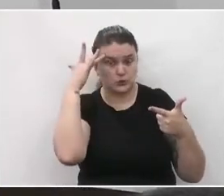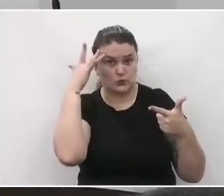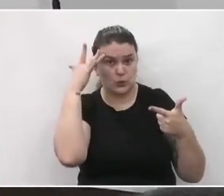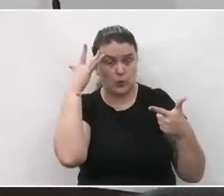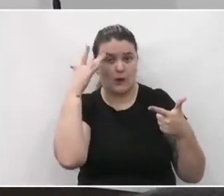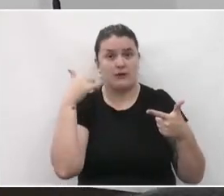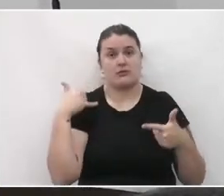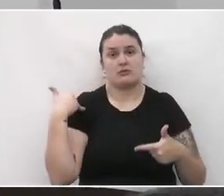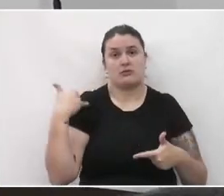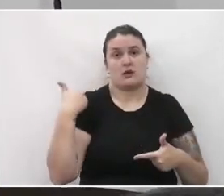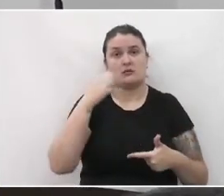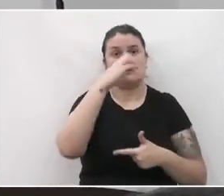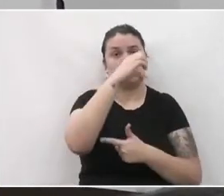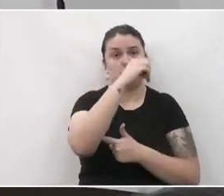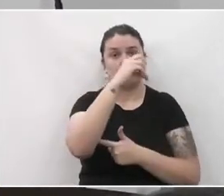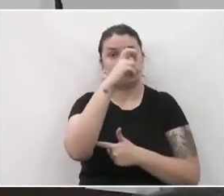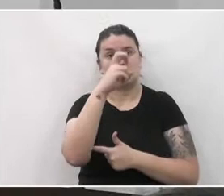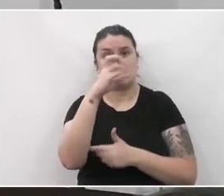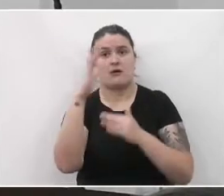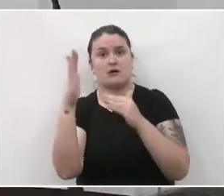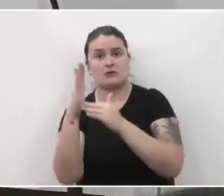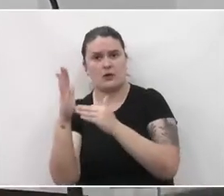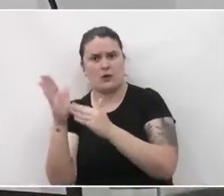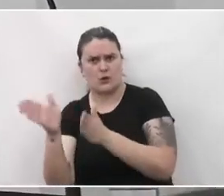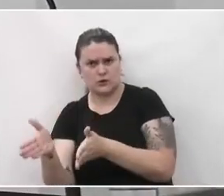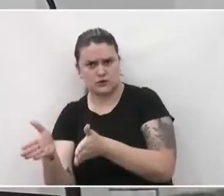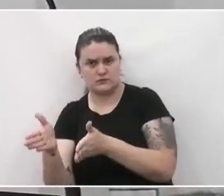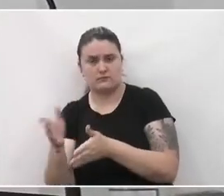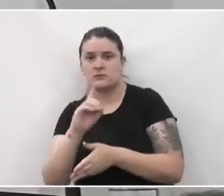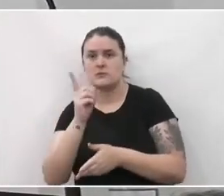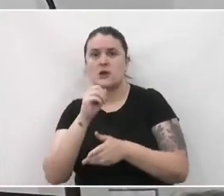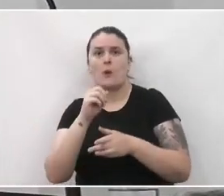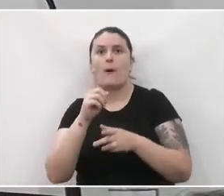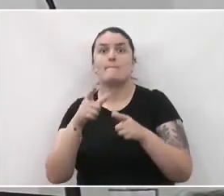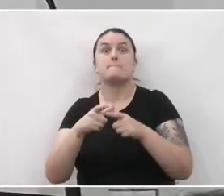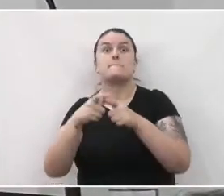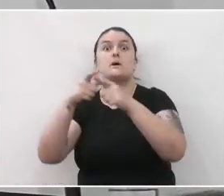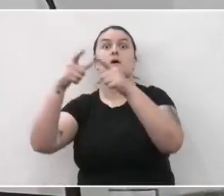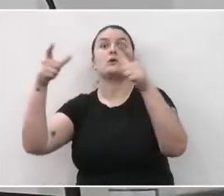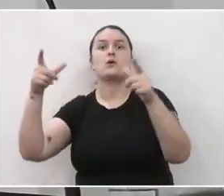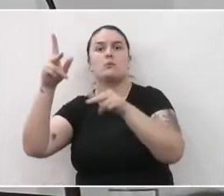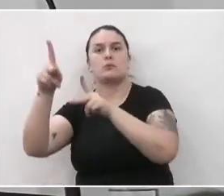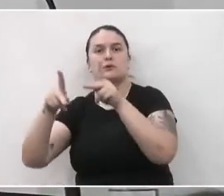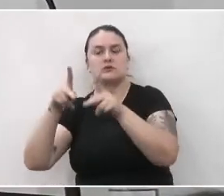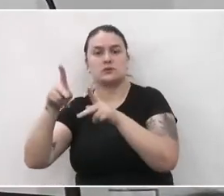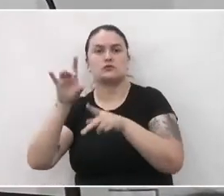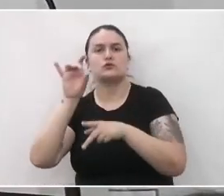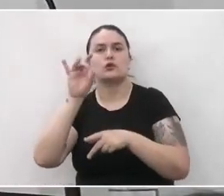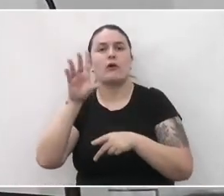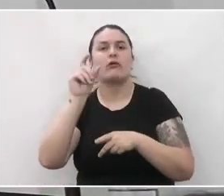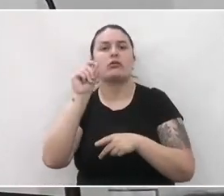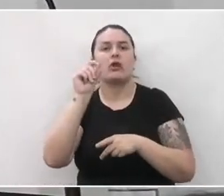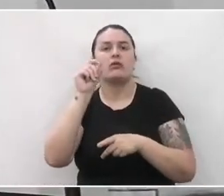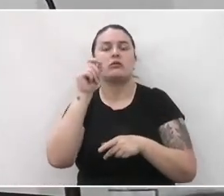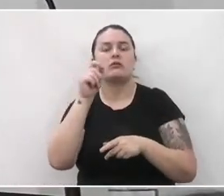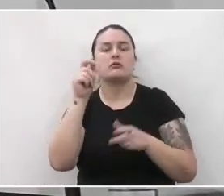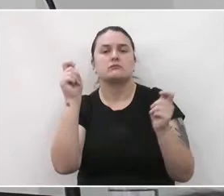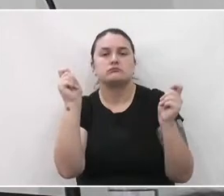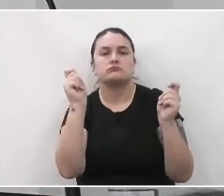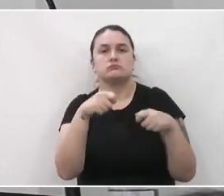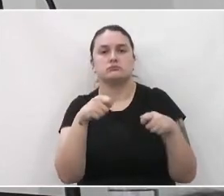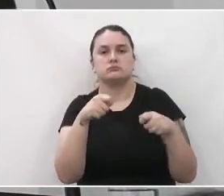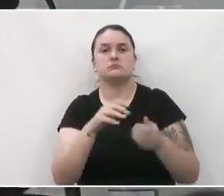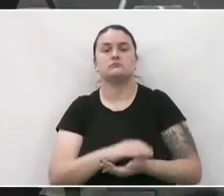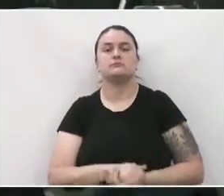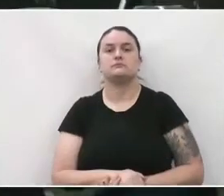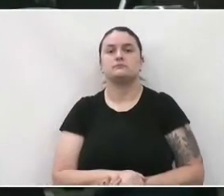recebendo da idade de 95 até a idade de hoje. Não a população de União da Certo, Vitória, e certo. sim aqueles que são contemplados até hoje. Certo,